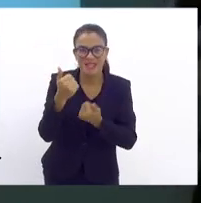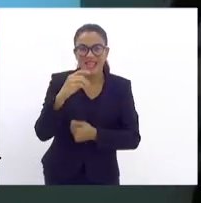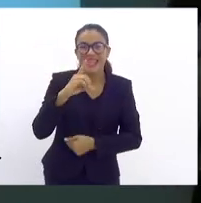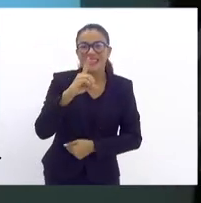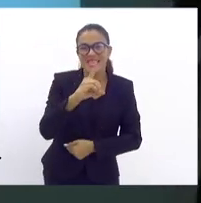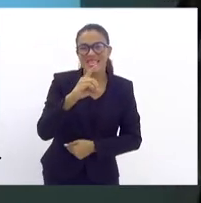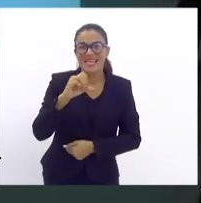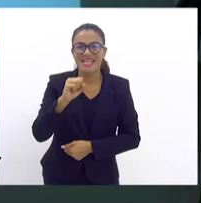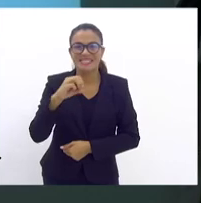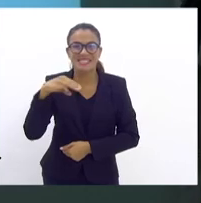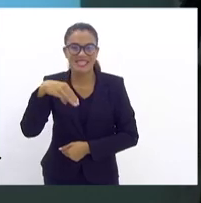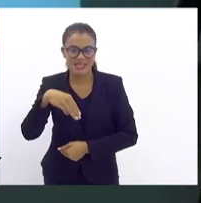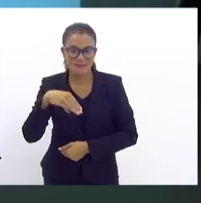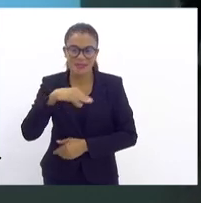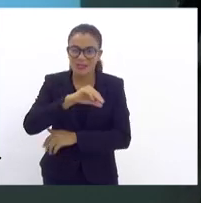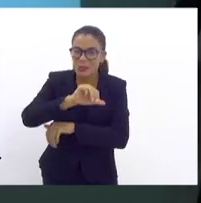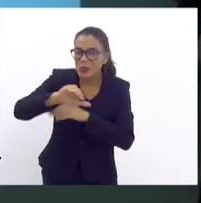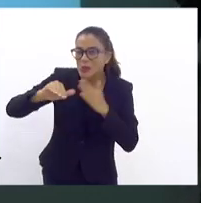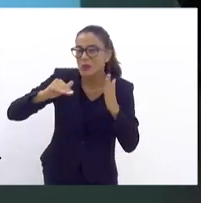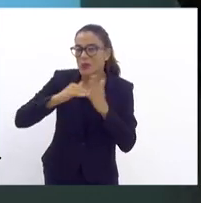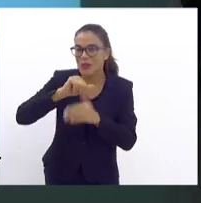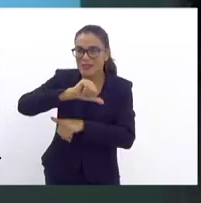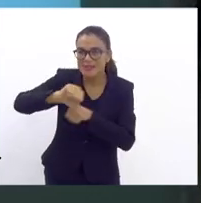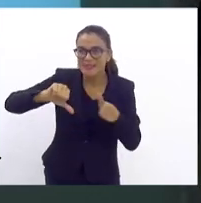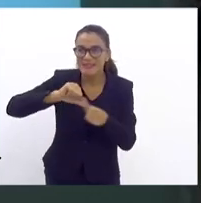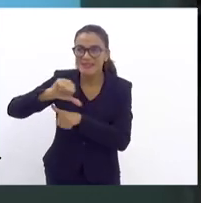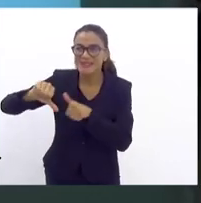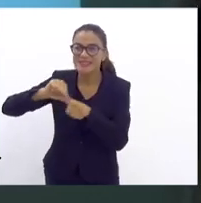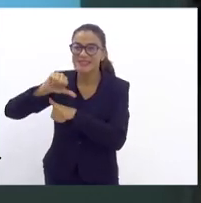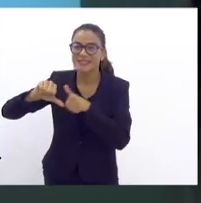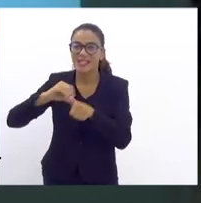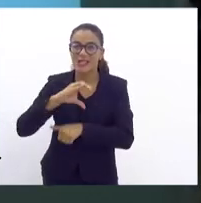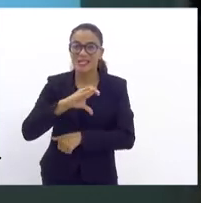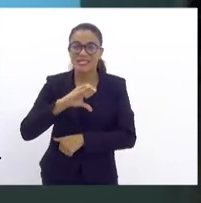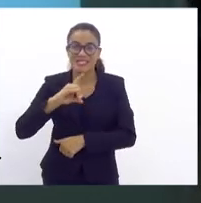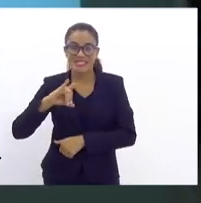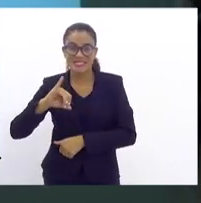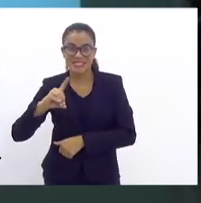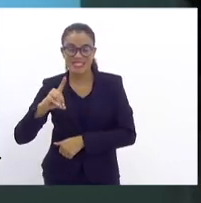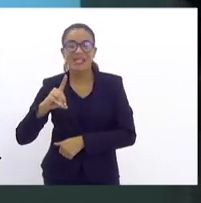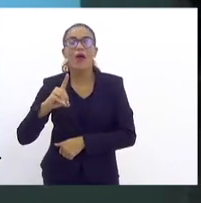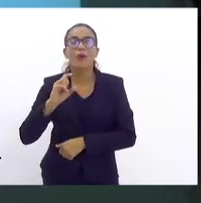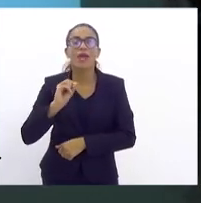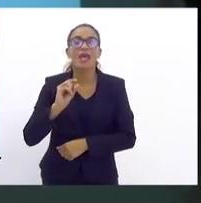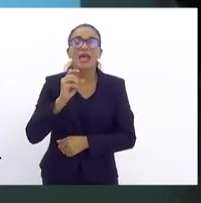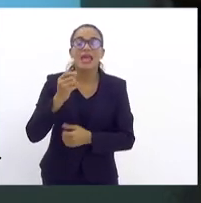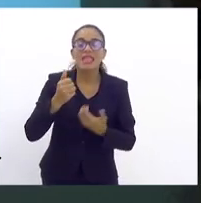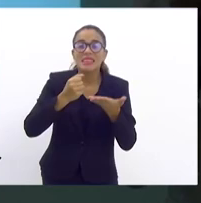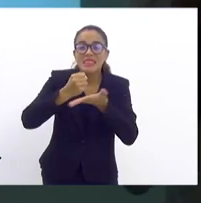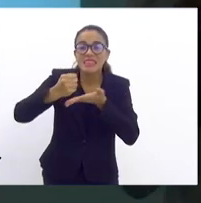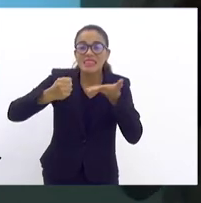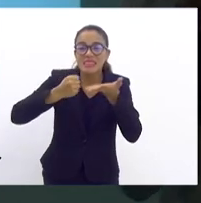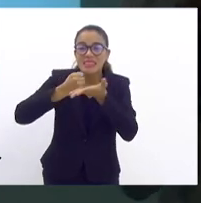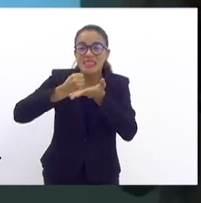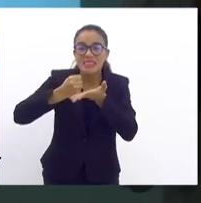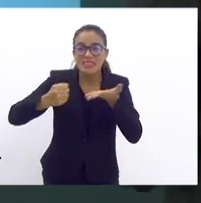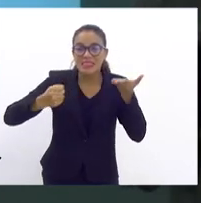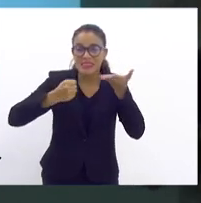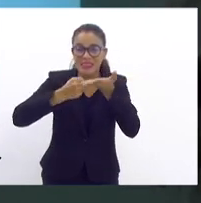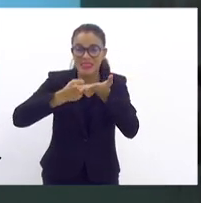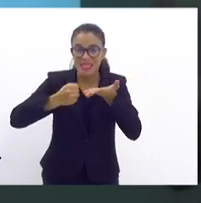toda essa atualização e do cidões agora né falamos nível de suporte gente isso aliviam muito o coração